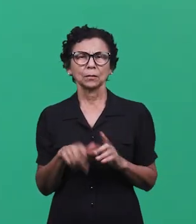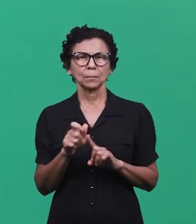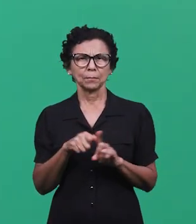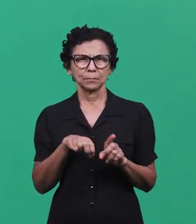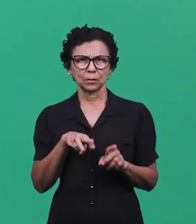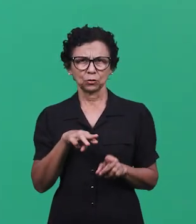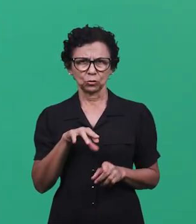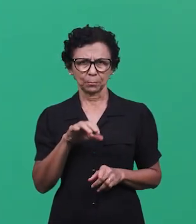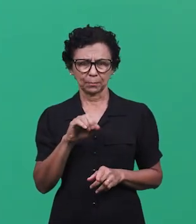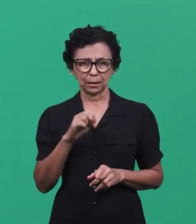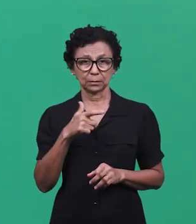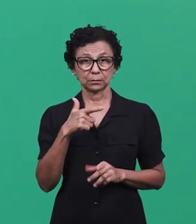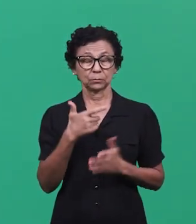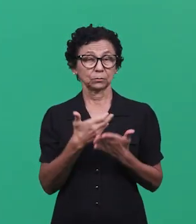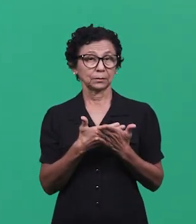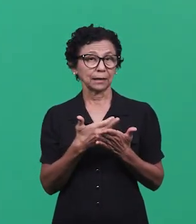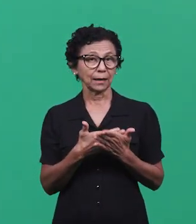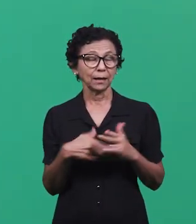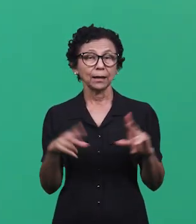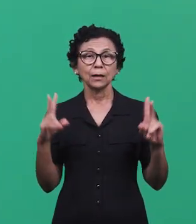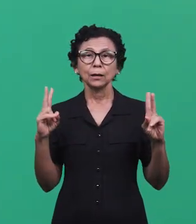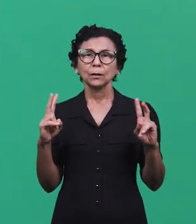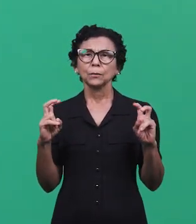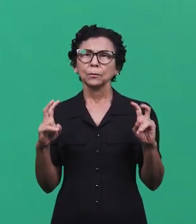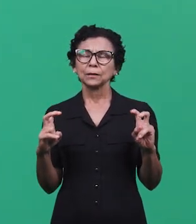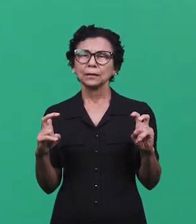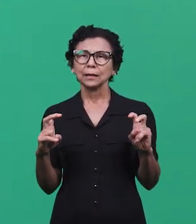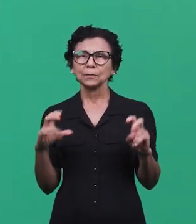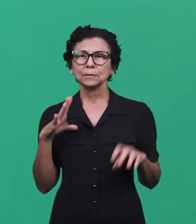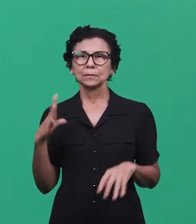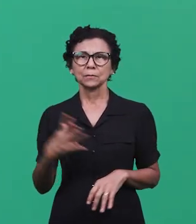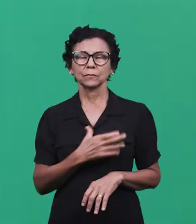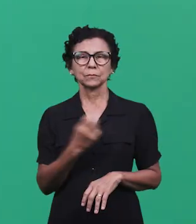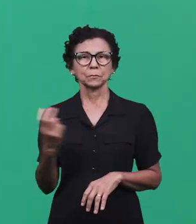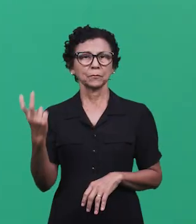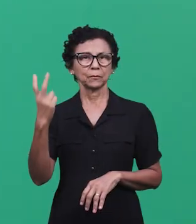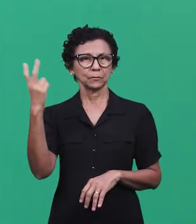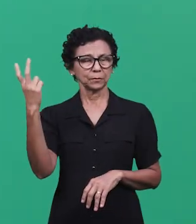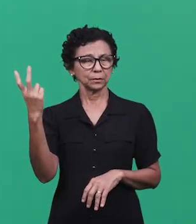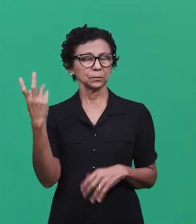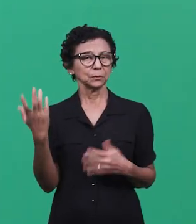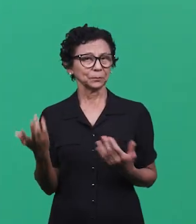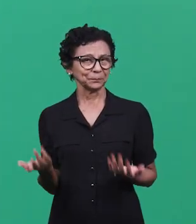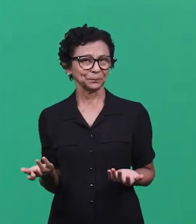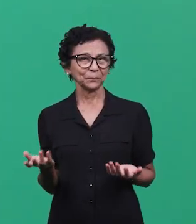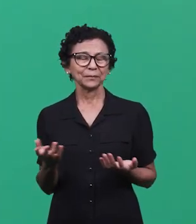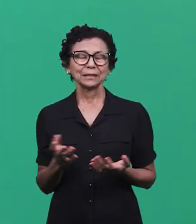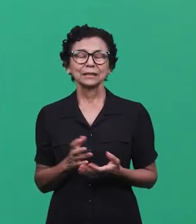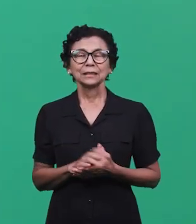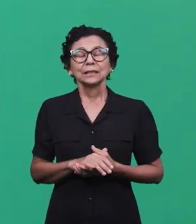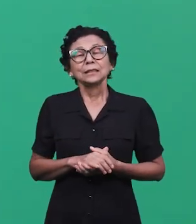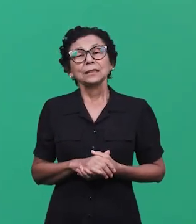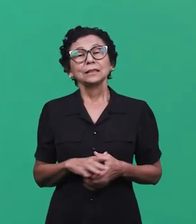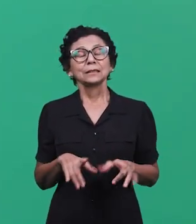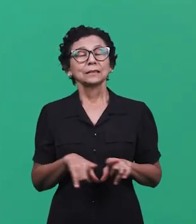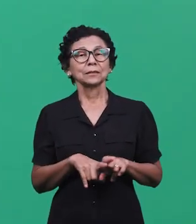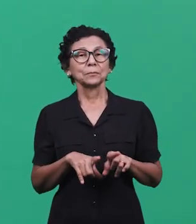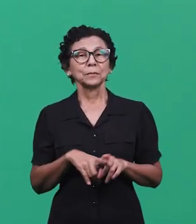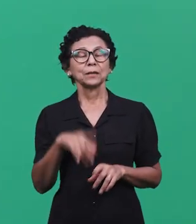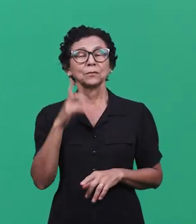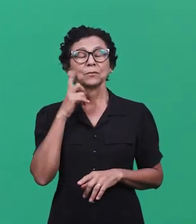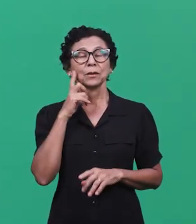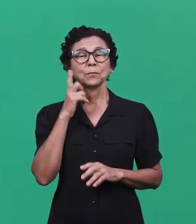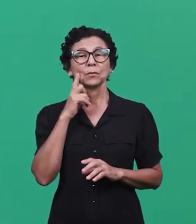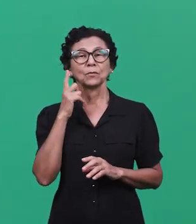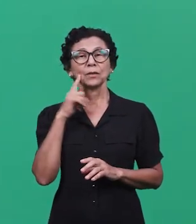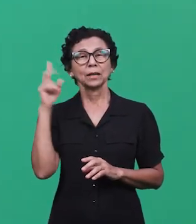mês de maio, a segunda aula, tem como tema o valor da salvação. E nesta aula nós vamos falar sobre